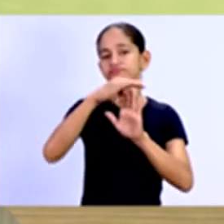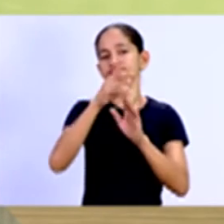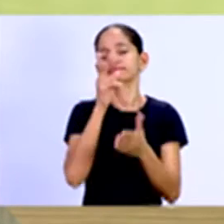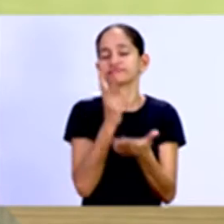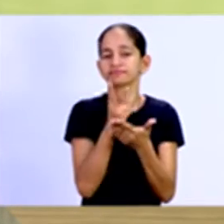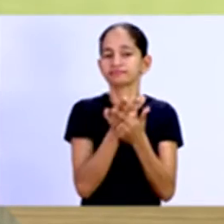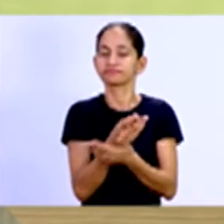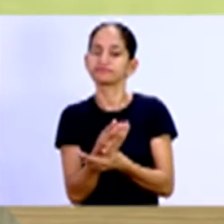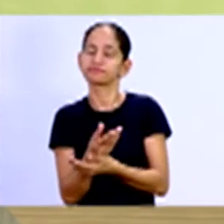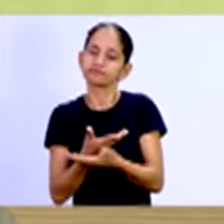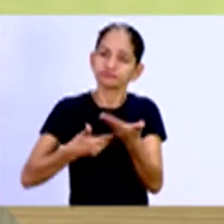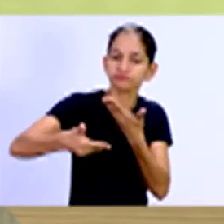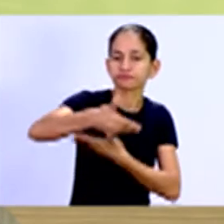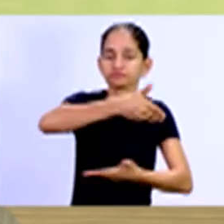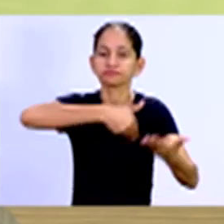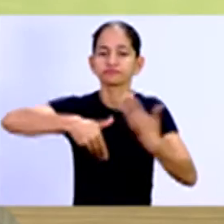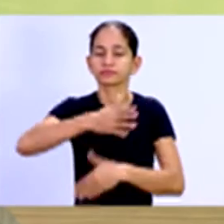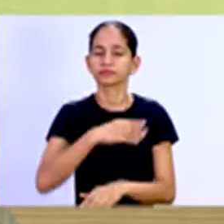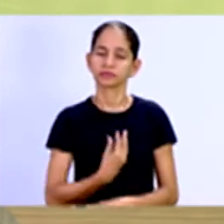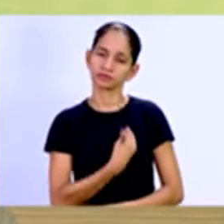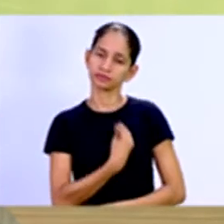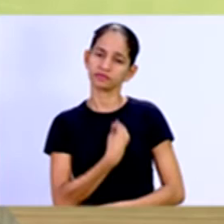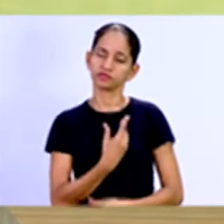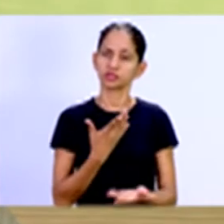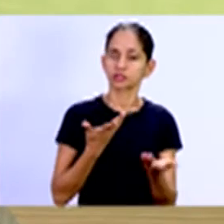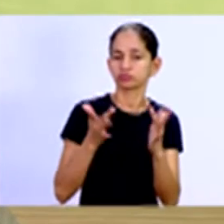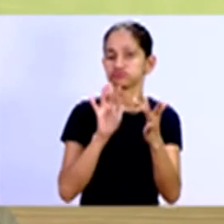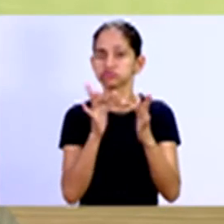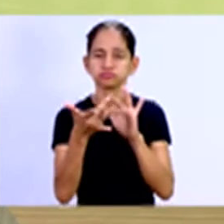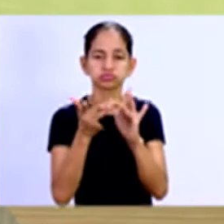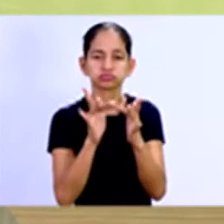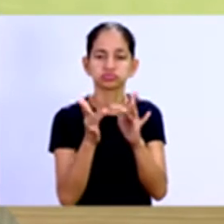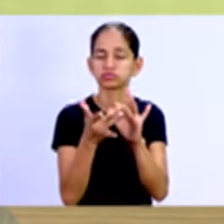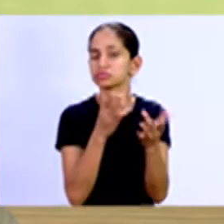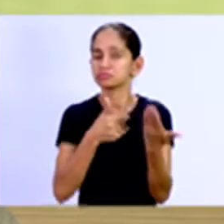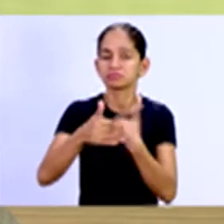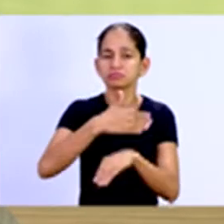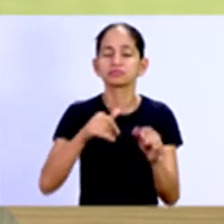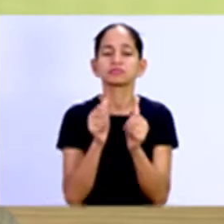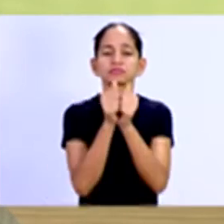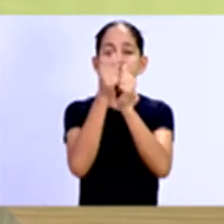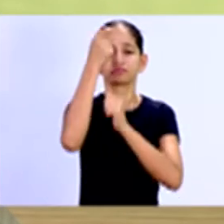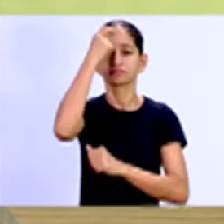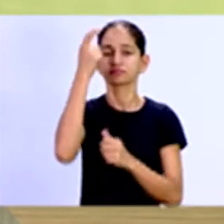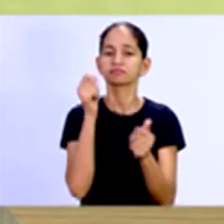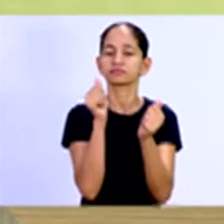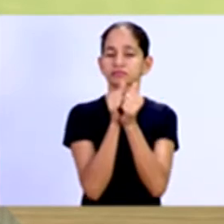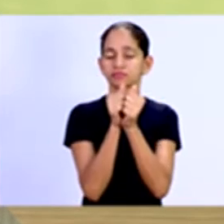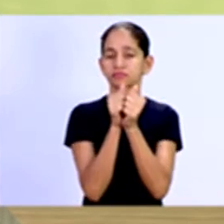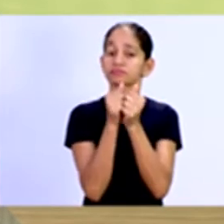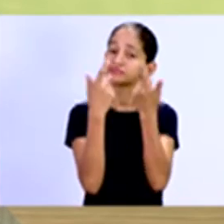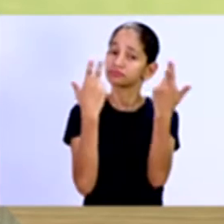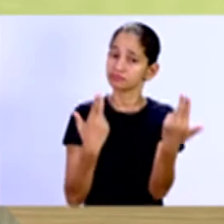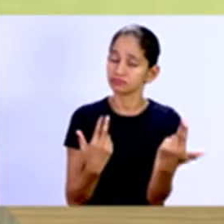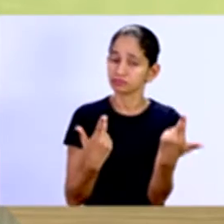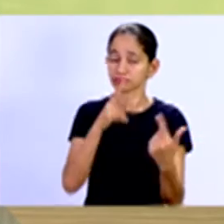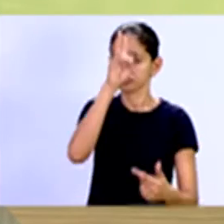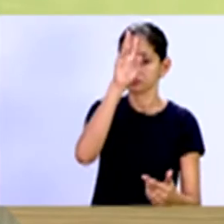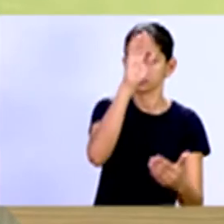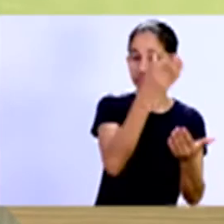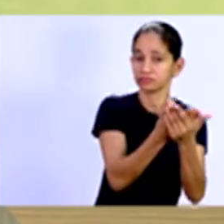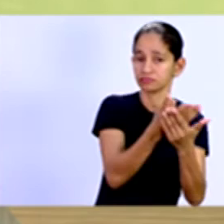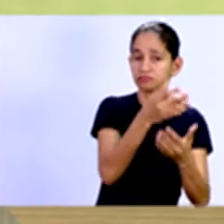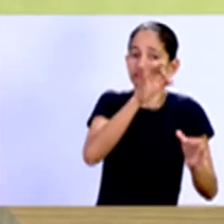por costumes sociais, enquanto um simples indivíduo age conforme a sua consciência e princípios, que ele mesmo acredita em